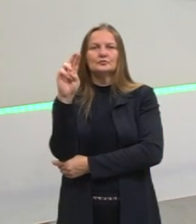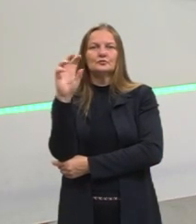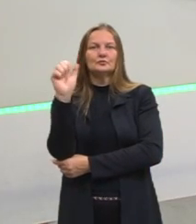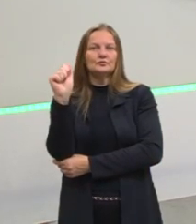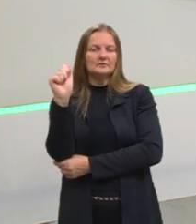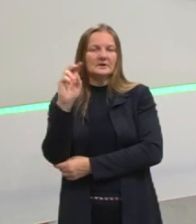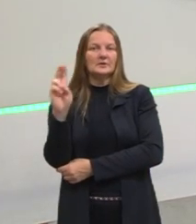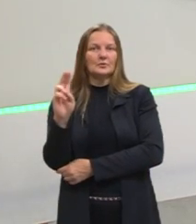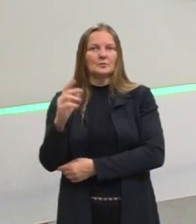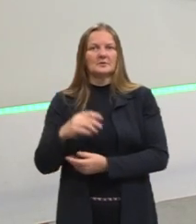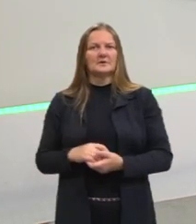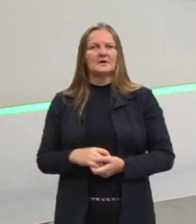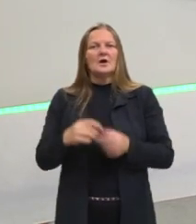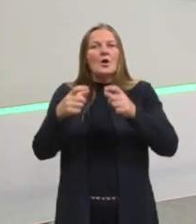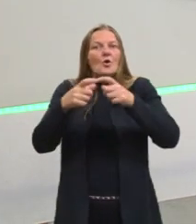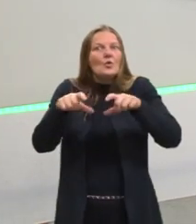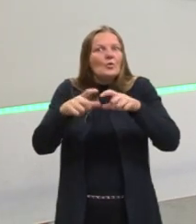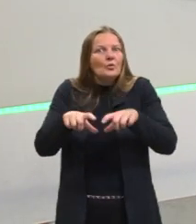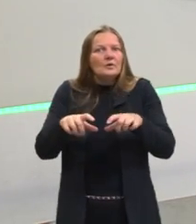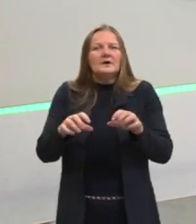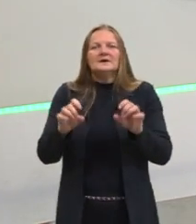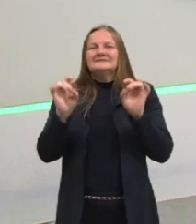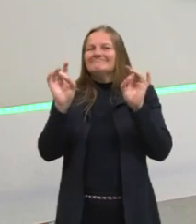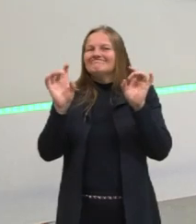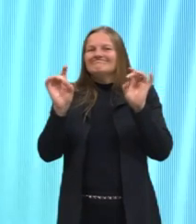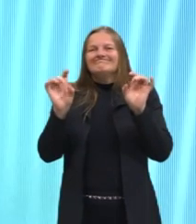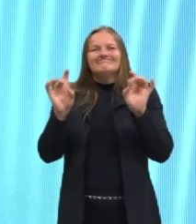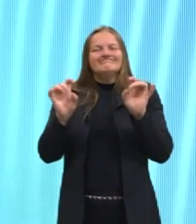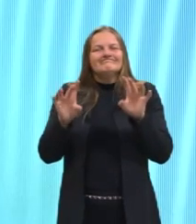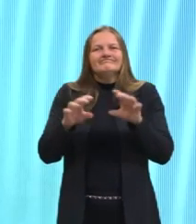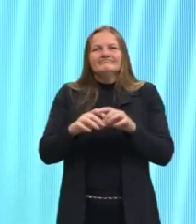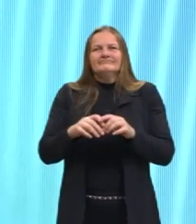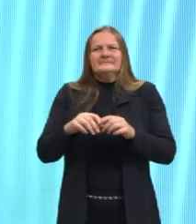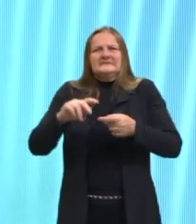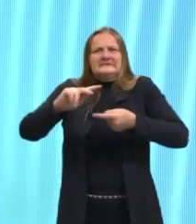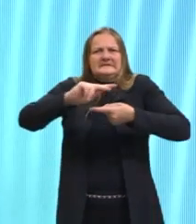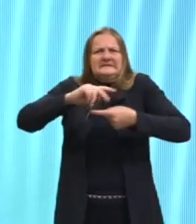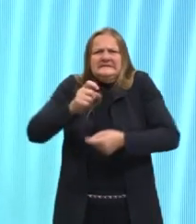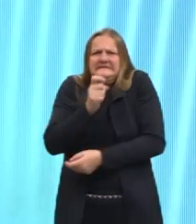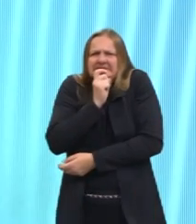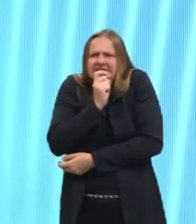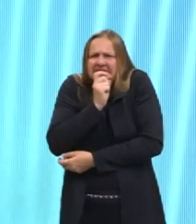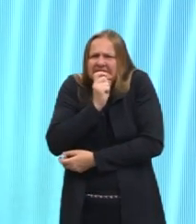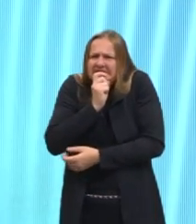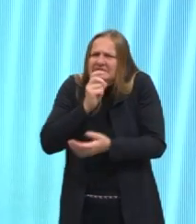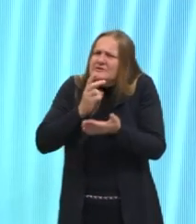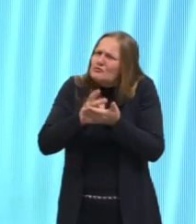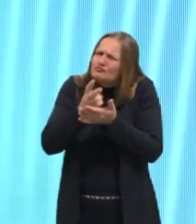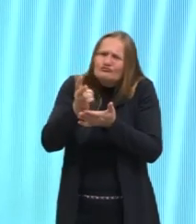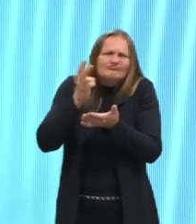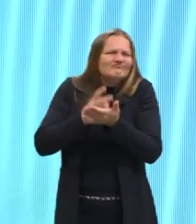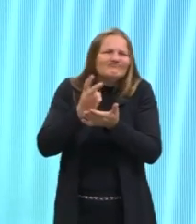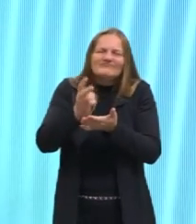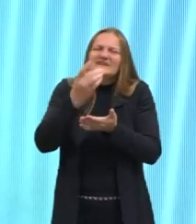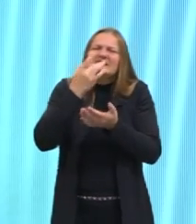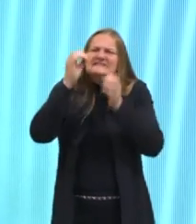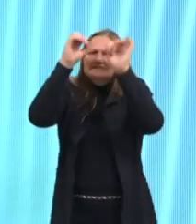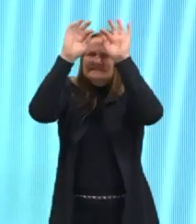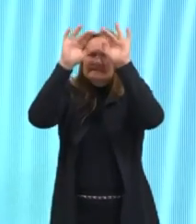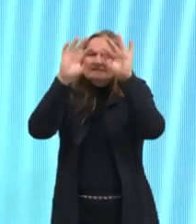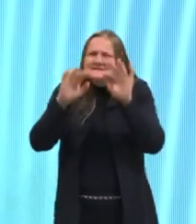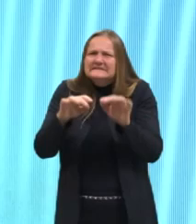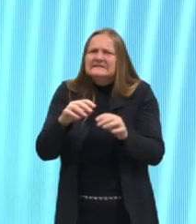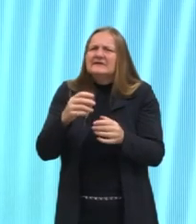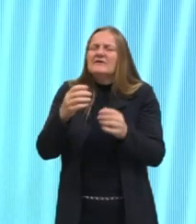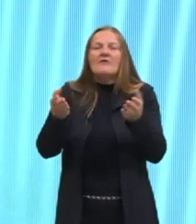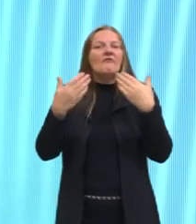vai falar um pouquinho ela é um local que nós temos então o frio Perpétuo Isso quer dizer tá sempre frio não interessa a tá